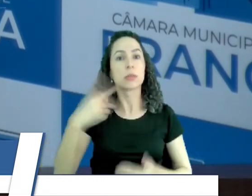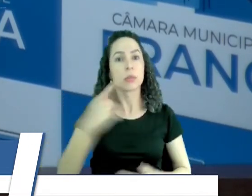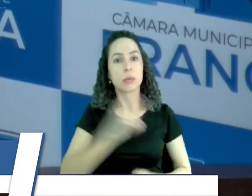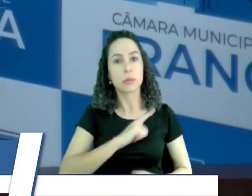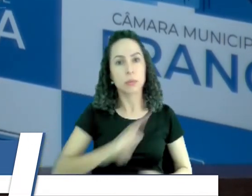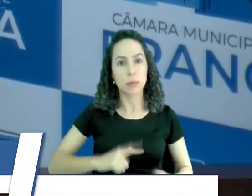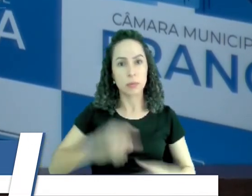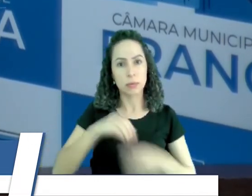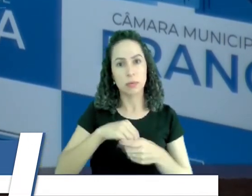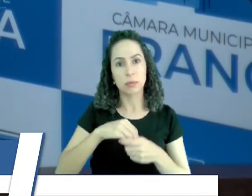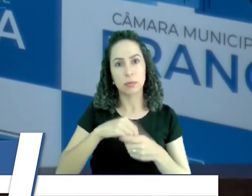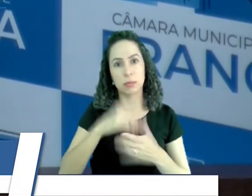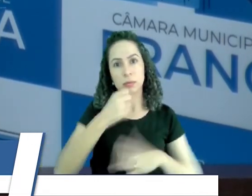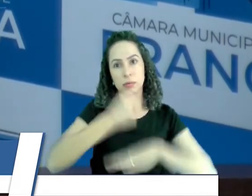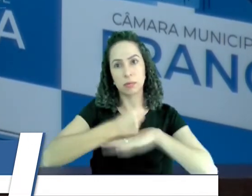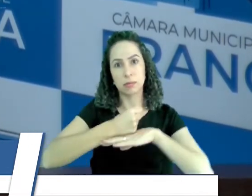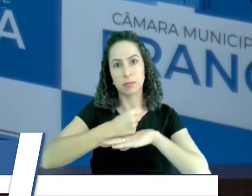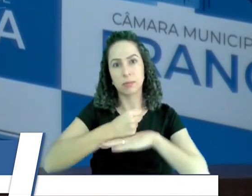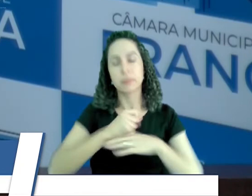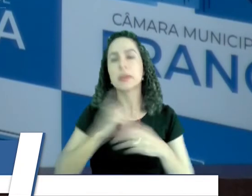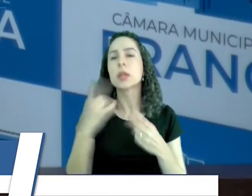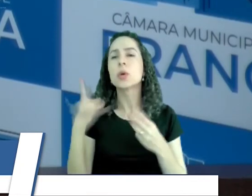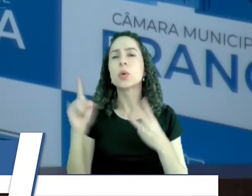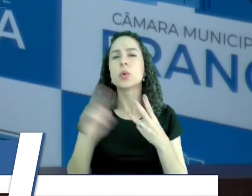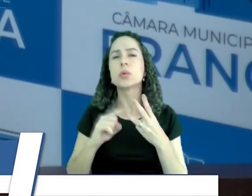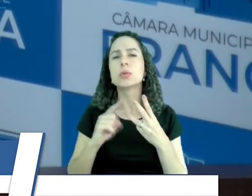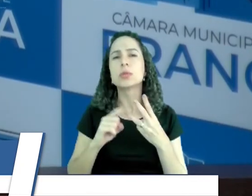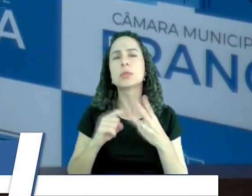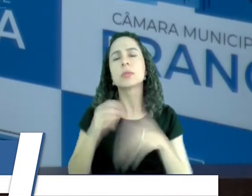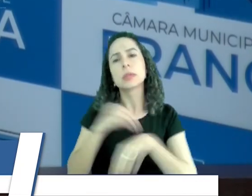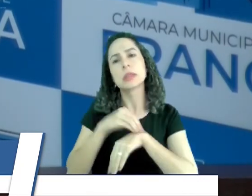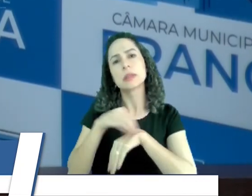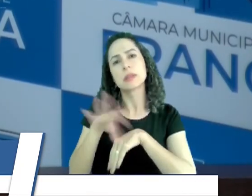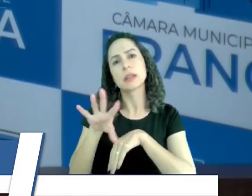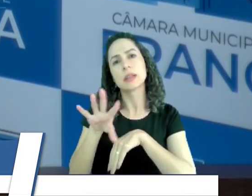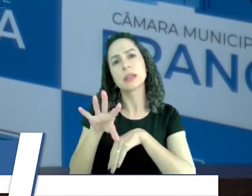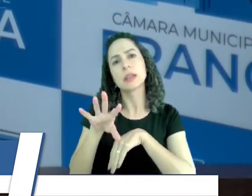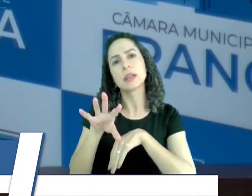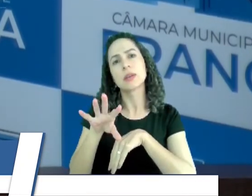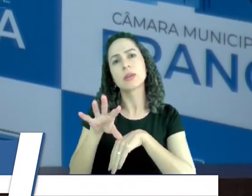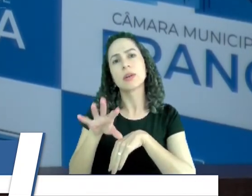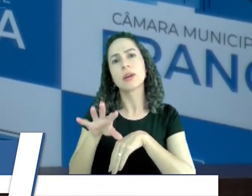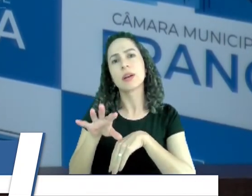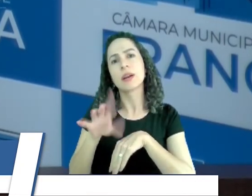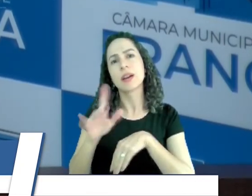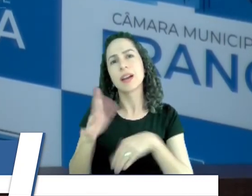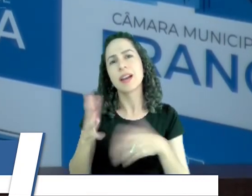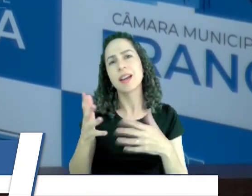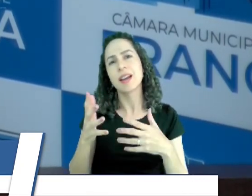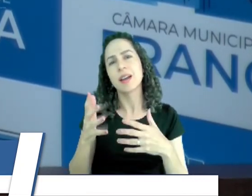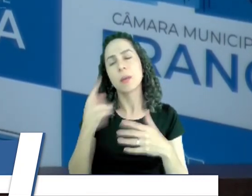município. E, por fim, eu tenho uma sugestão para fazer para os senhores, e eu vou deixar, é uma